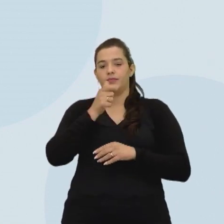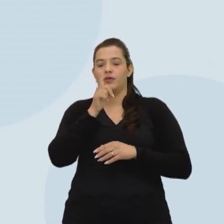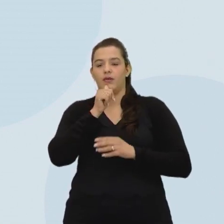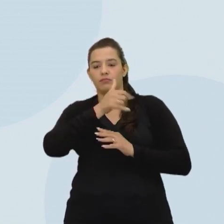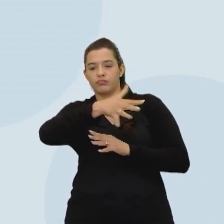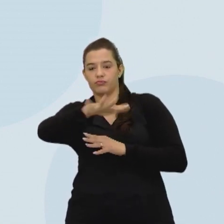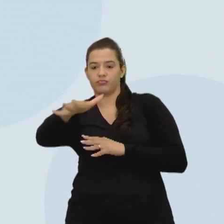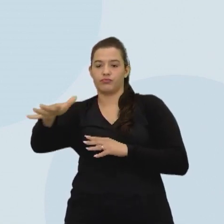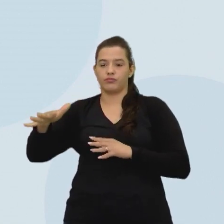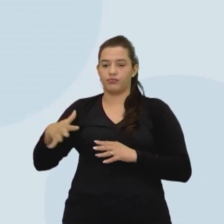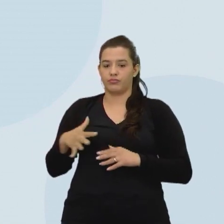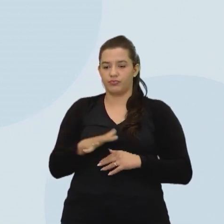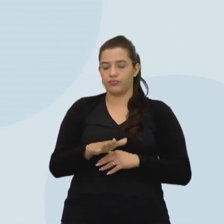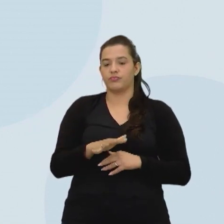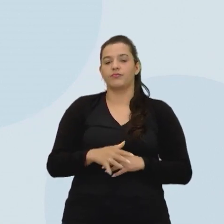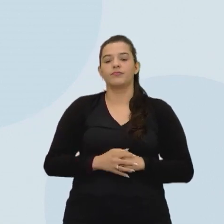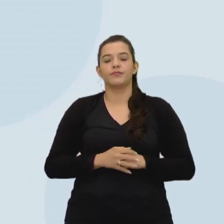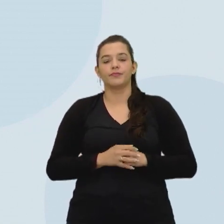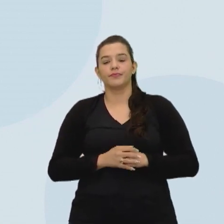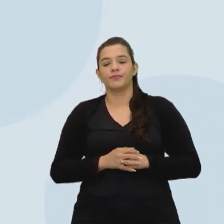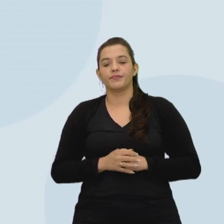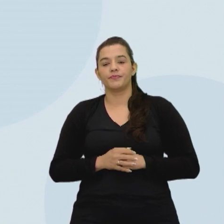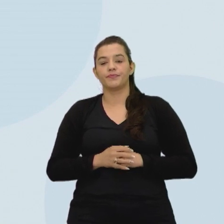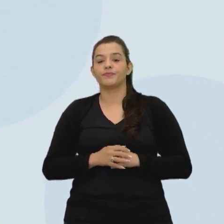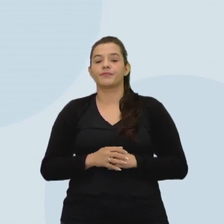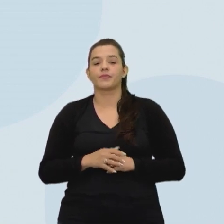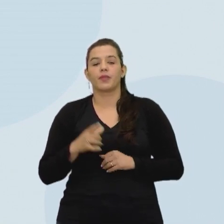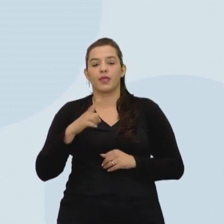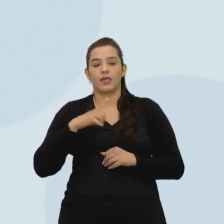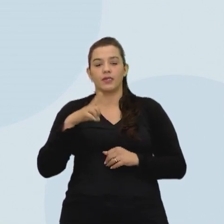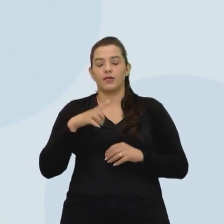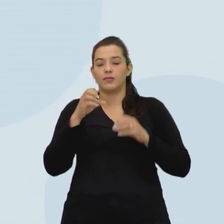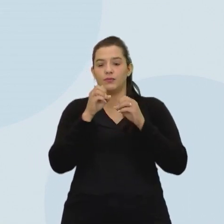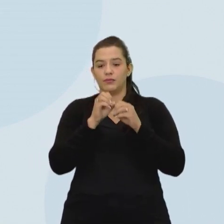aqui o Oceano Pacífico, né, não precisa fazer